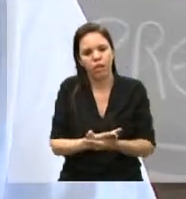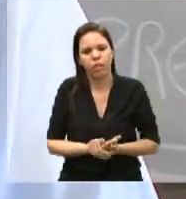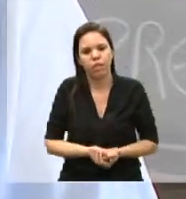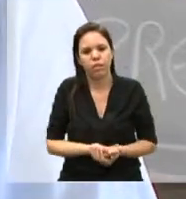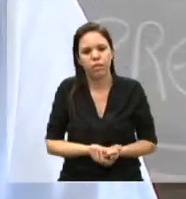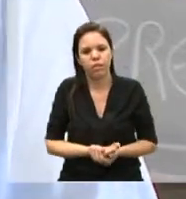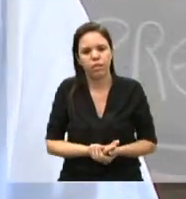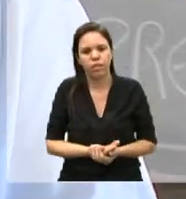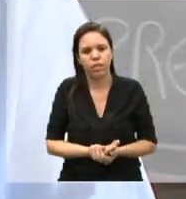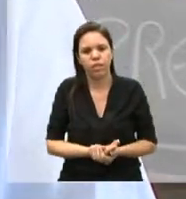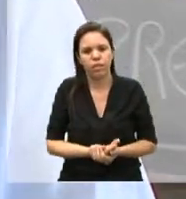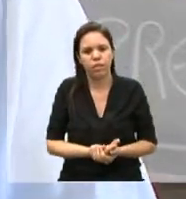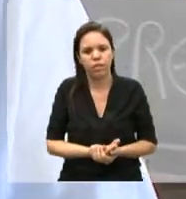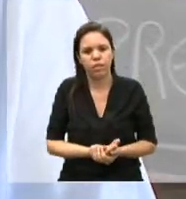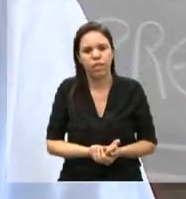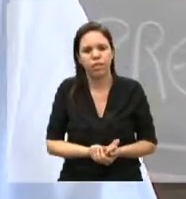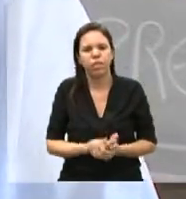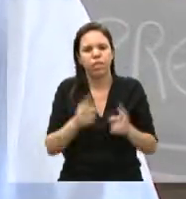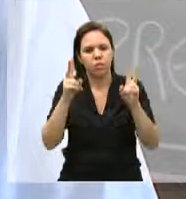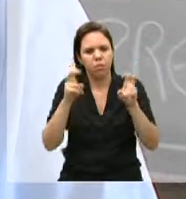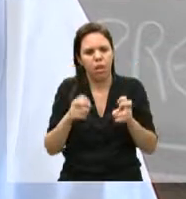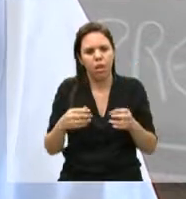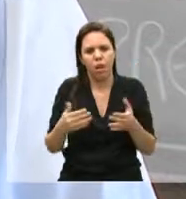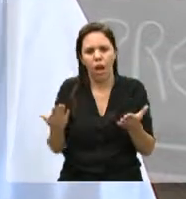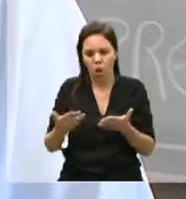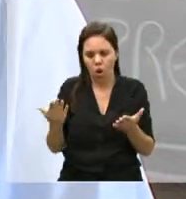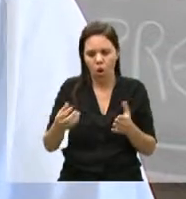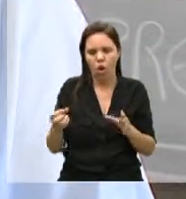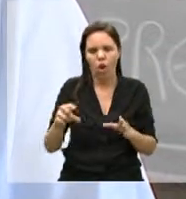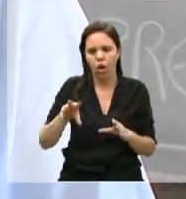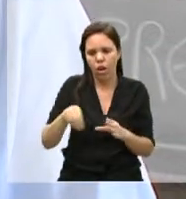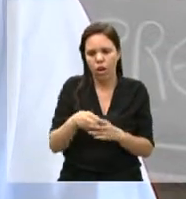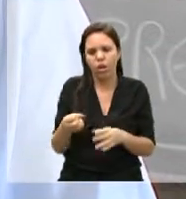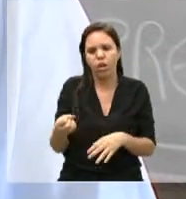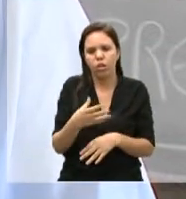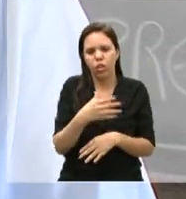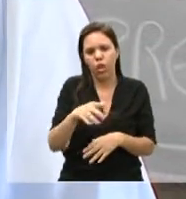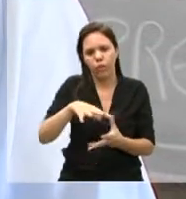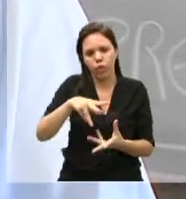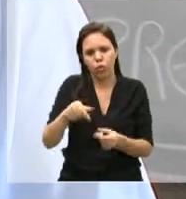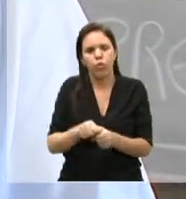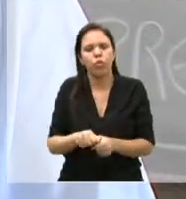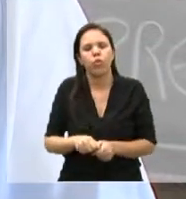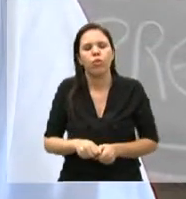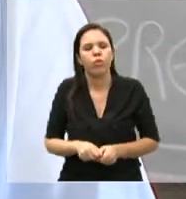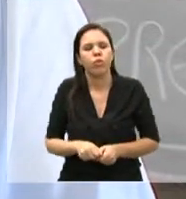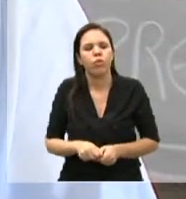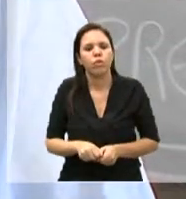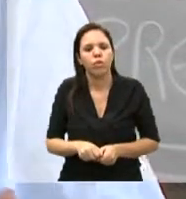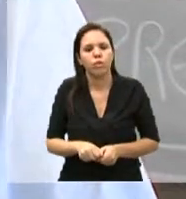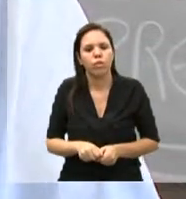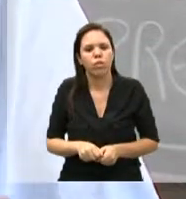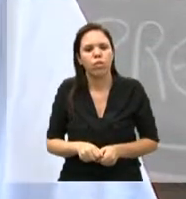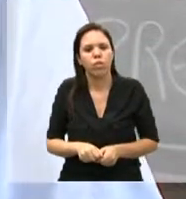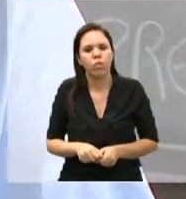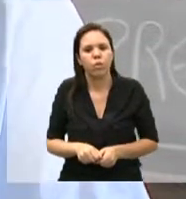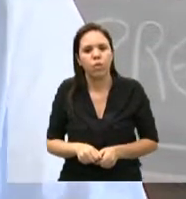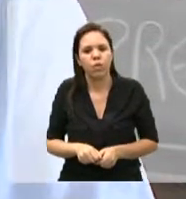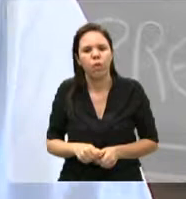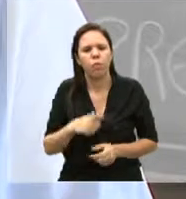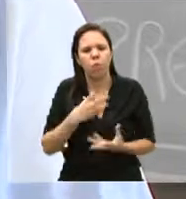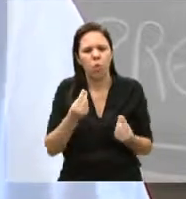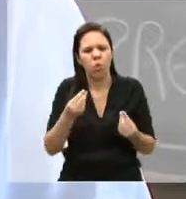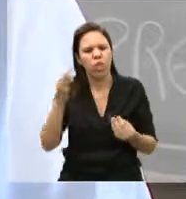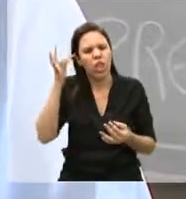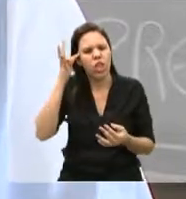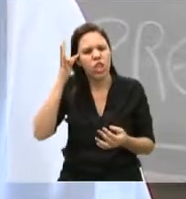aulas, as questões contemporâneas, como você colocou, você, com muita